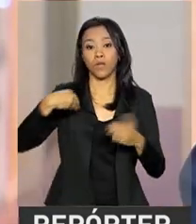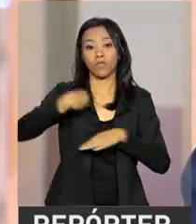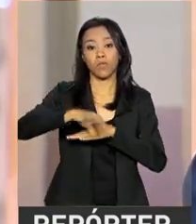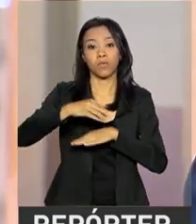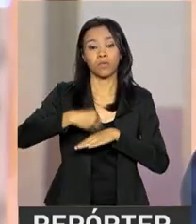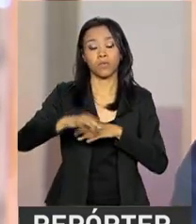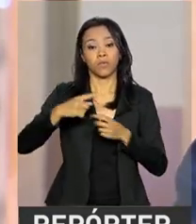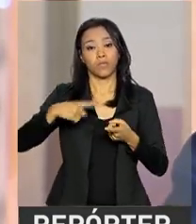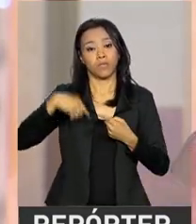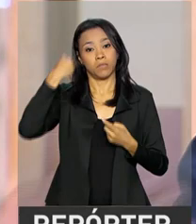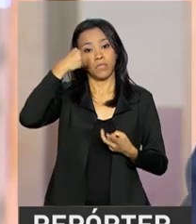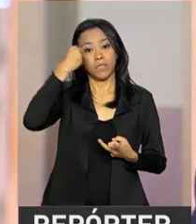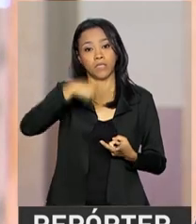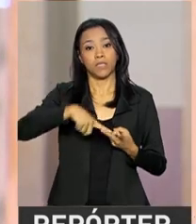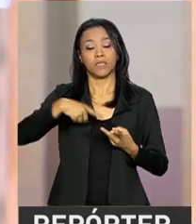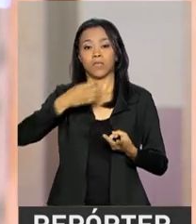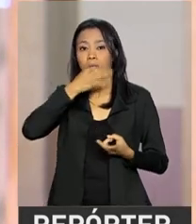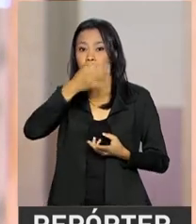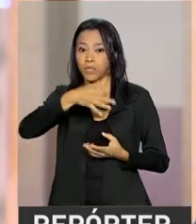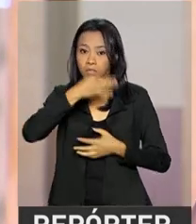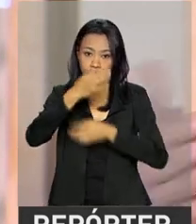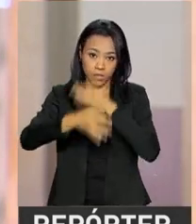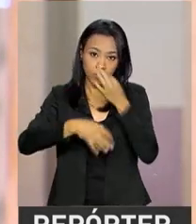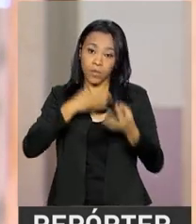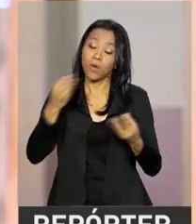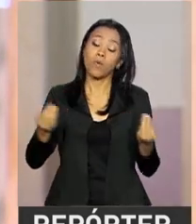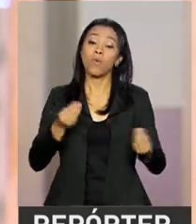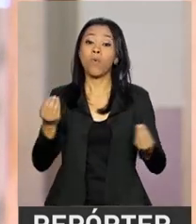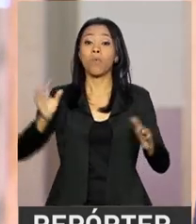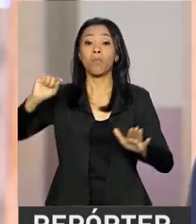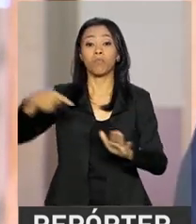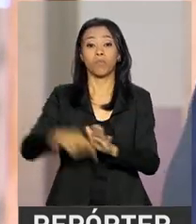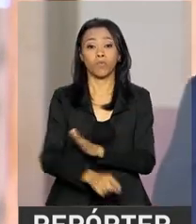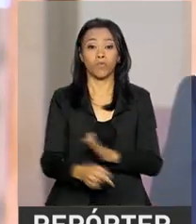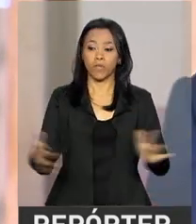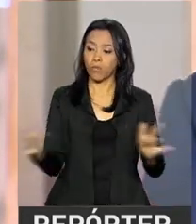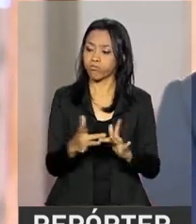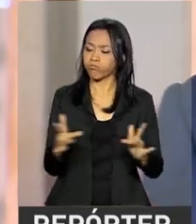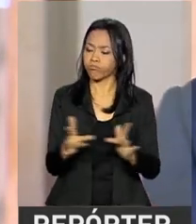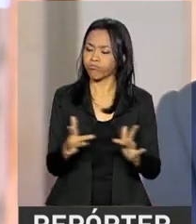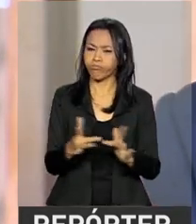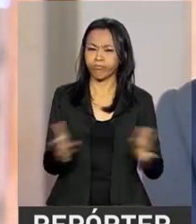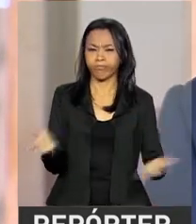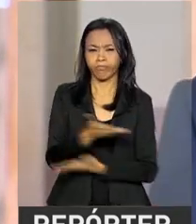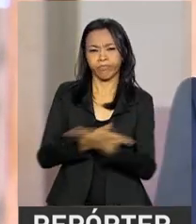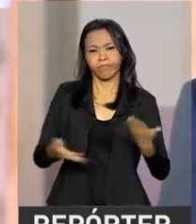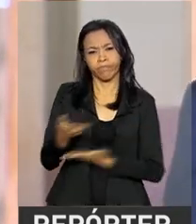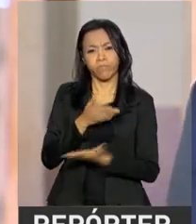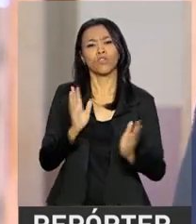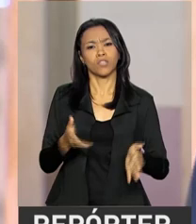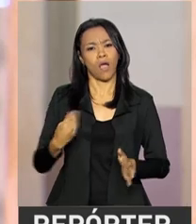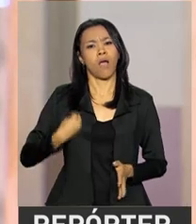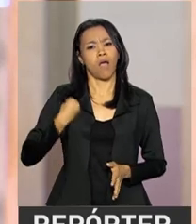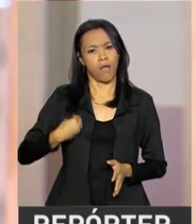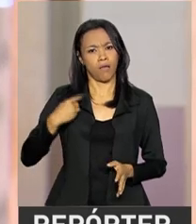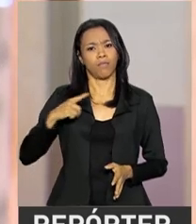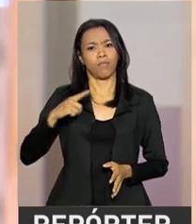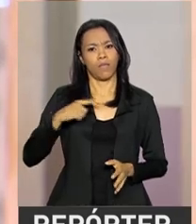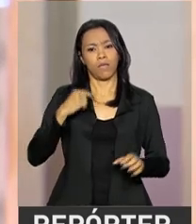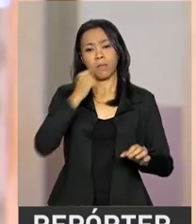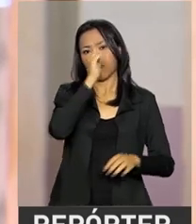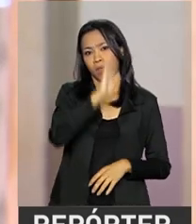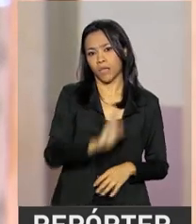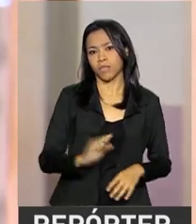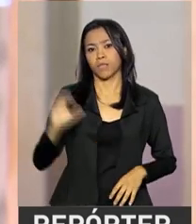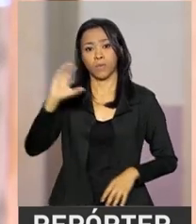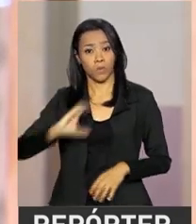de sugestões em como aprofundarmos uma colaboração que já existe entre Brasil e Colômbia no atendimento a